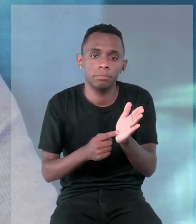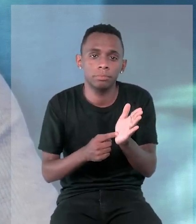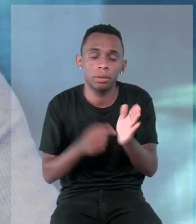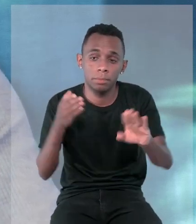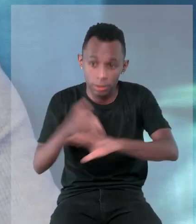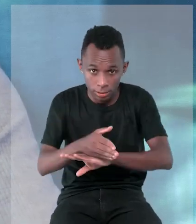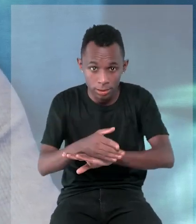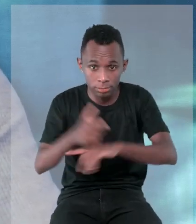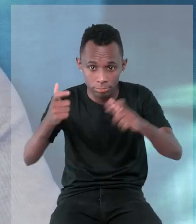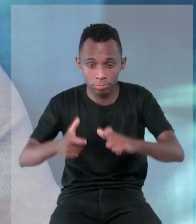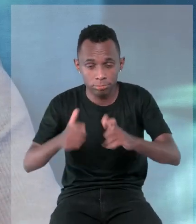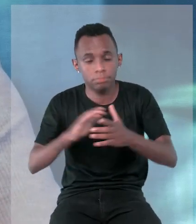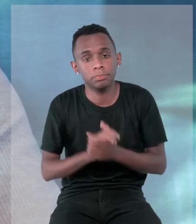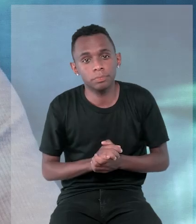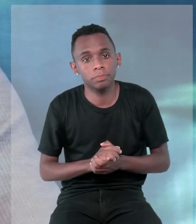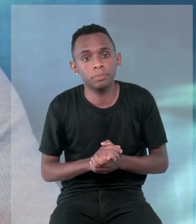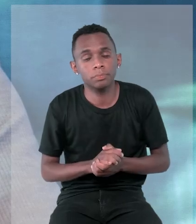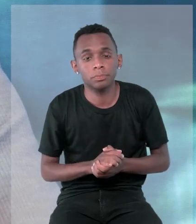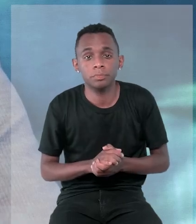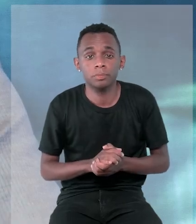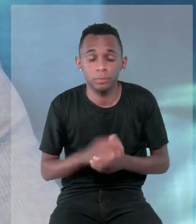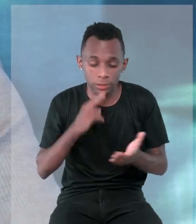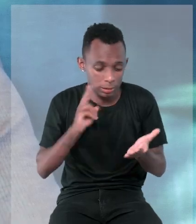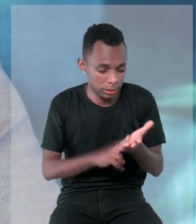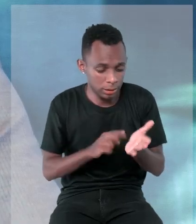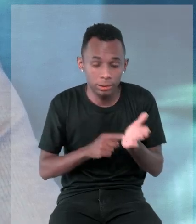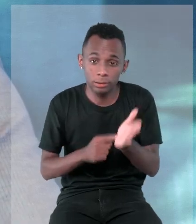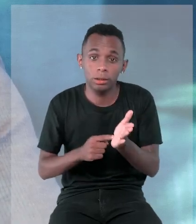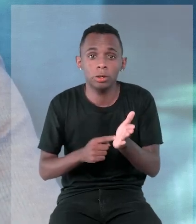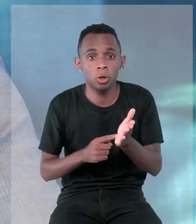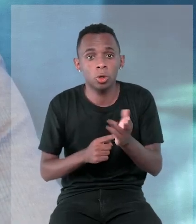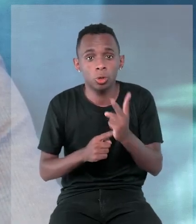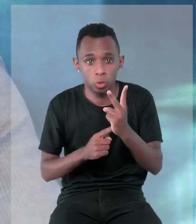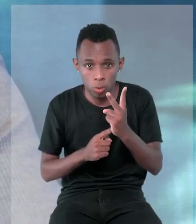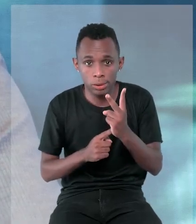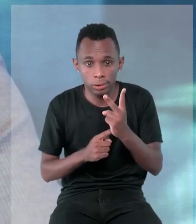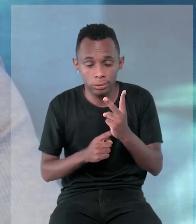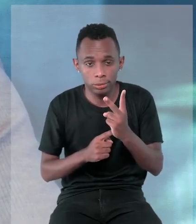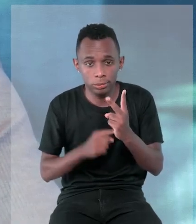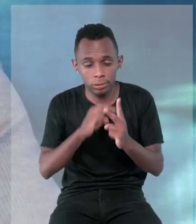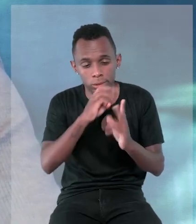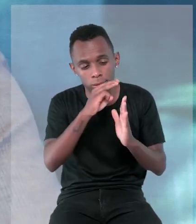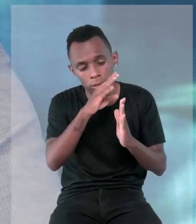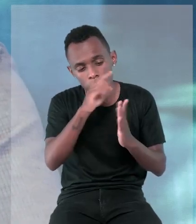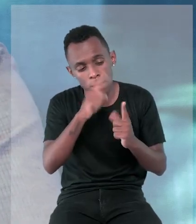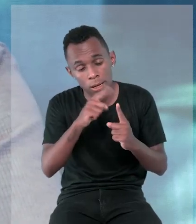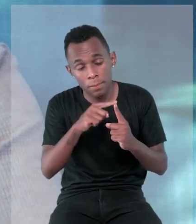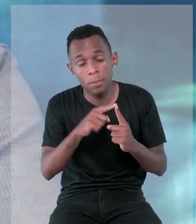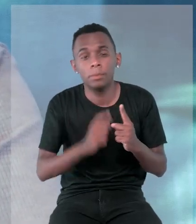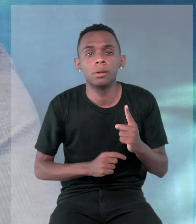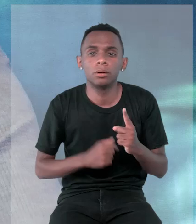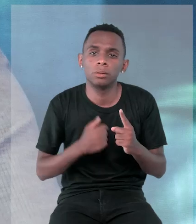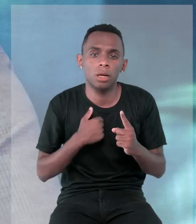no convento, e elas tinham essa carta, tinham dois padrões. A primeira foi o seguinte,